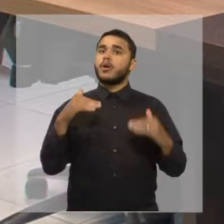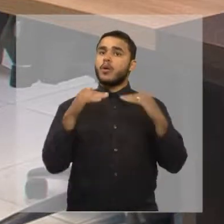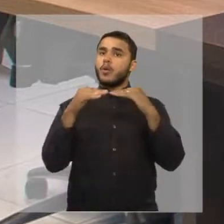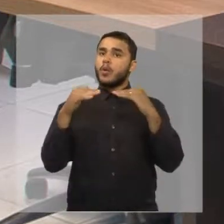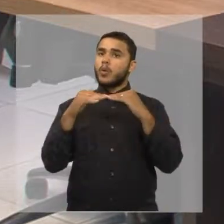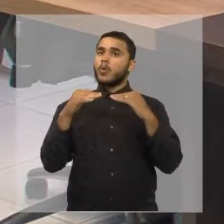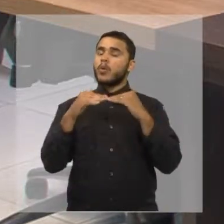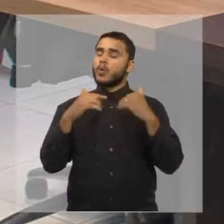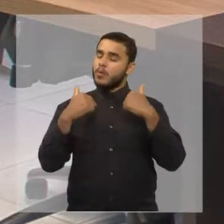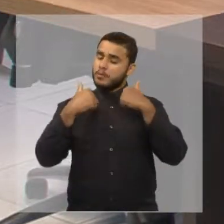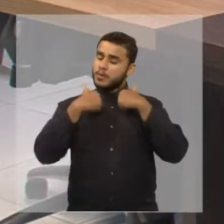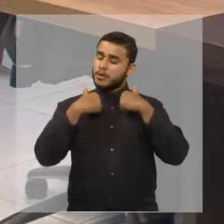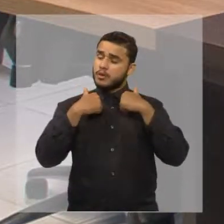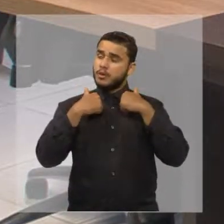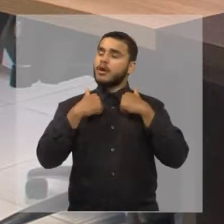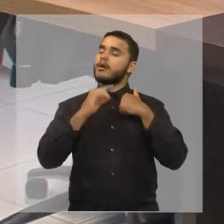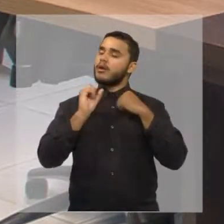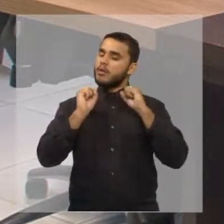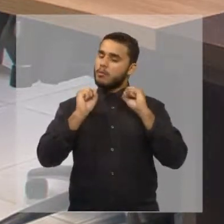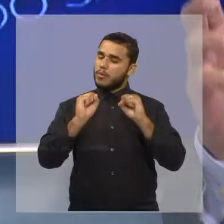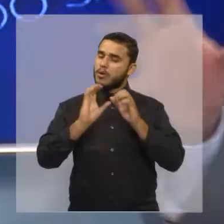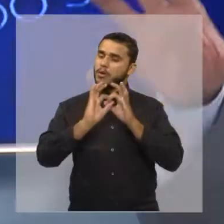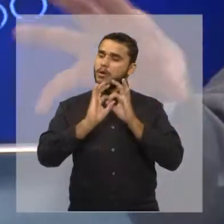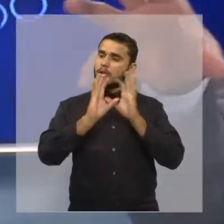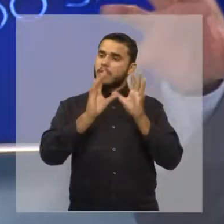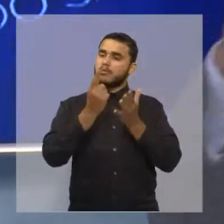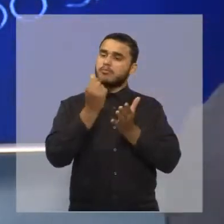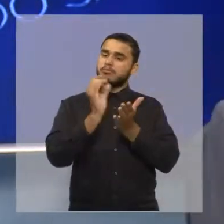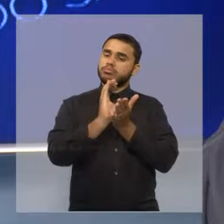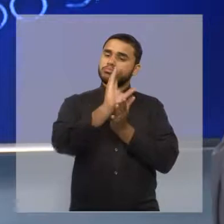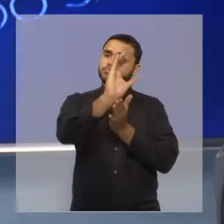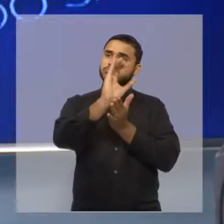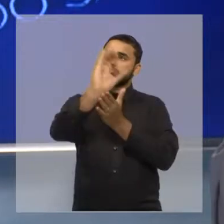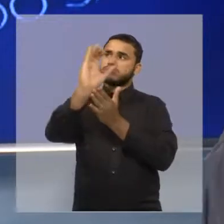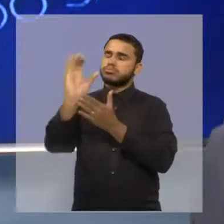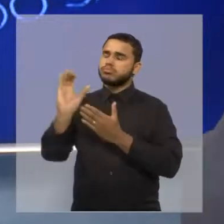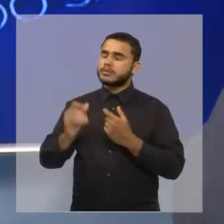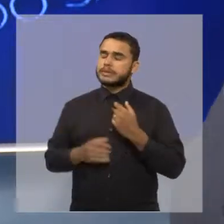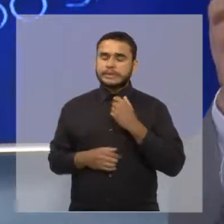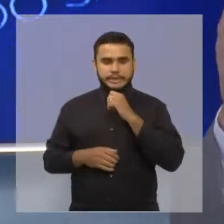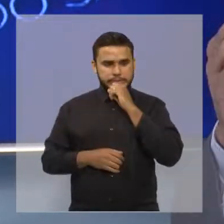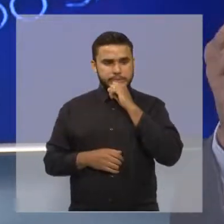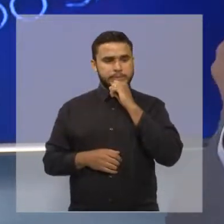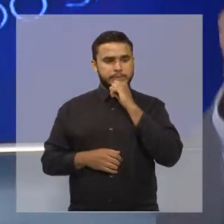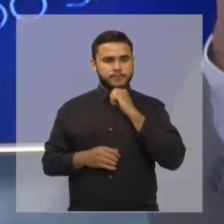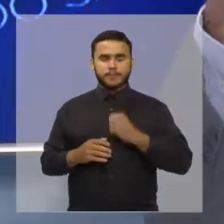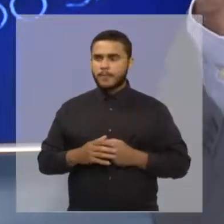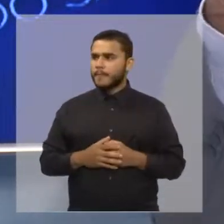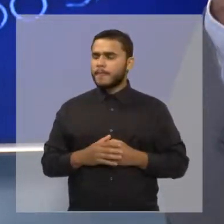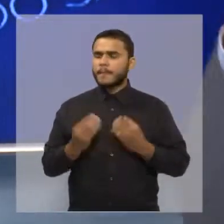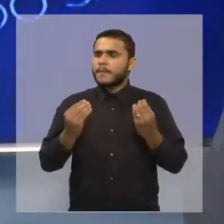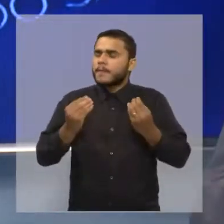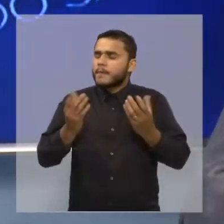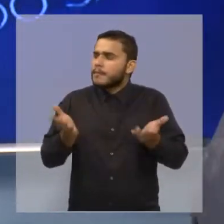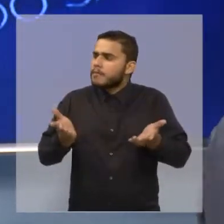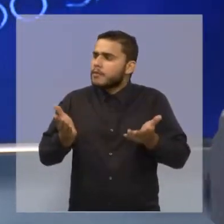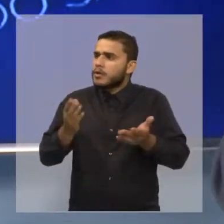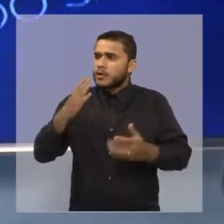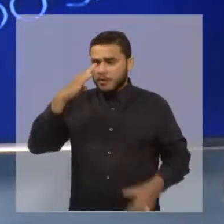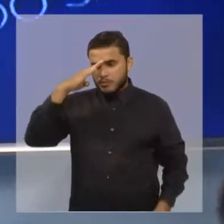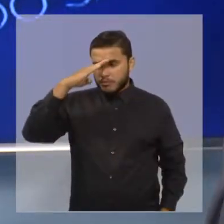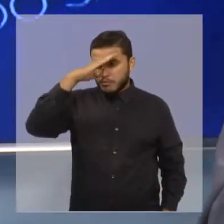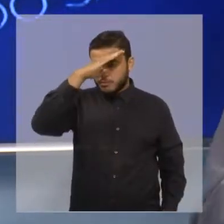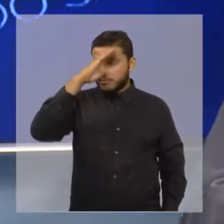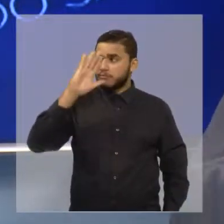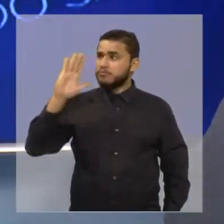linhas gerais do seu governo. Eu queria colocar esse assunto, porque constitucionalmente ele é presidente da República